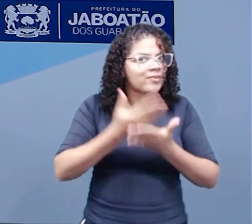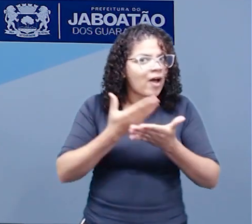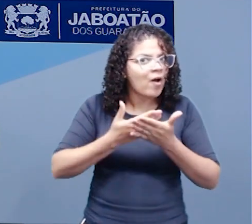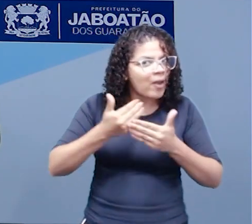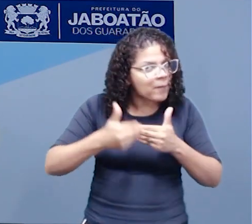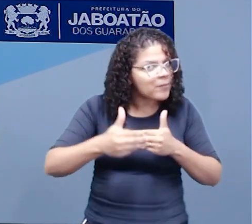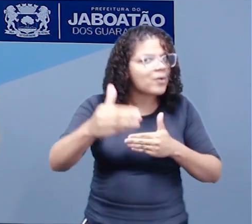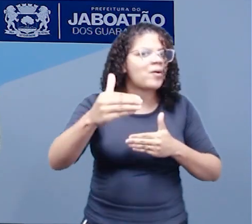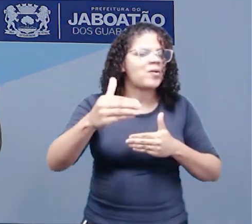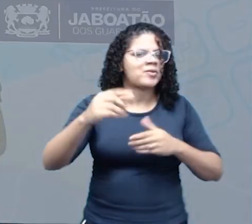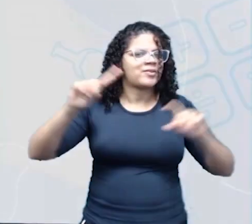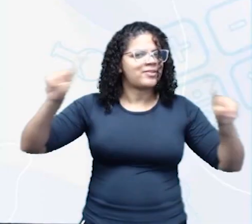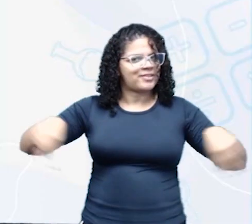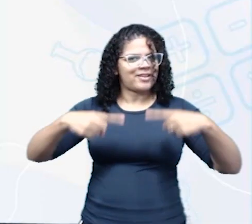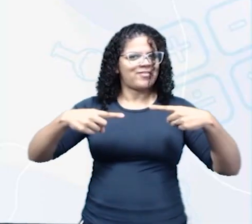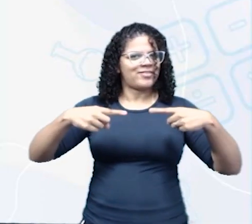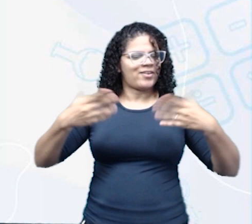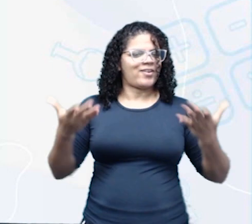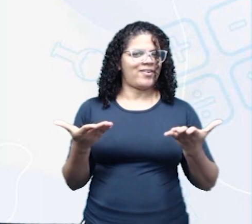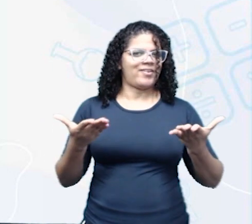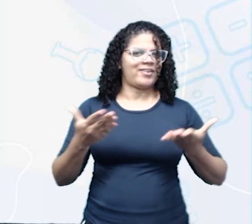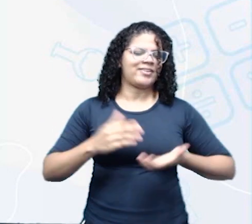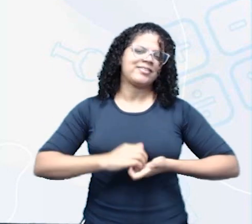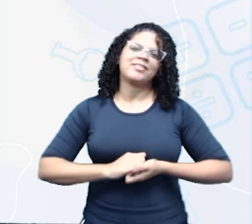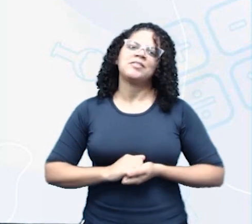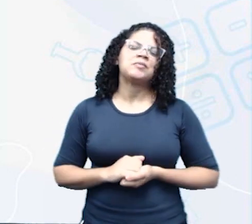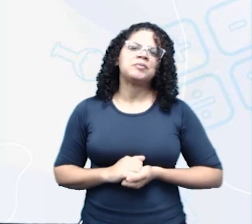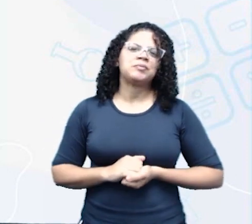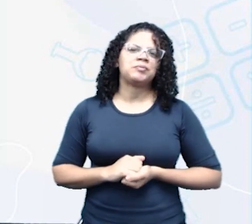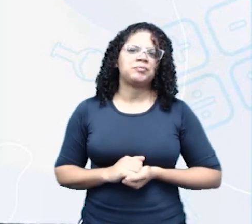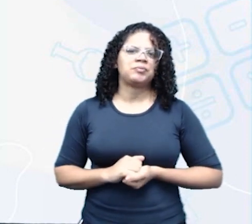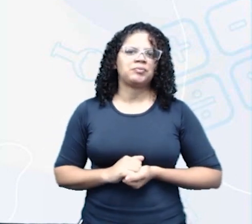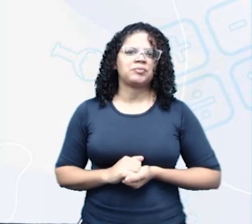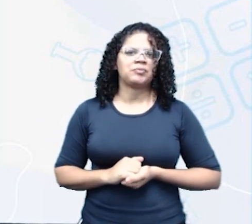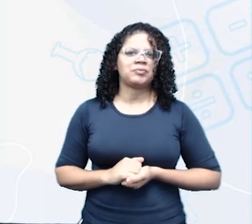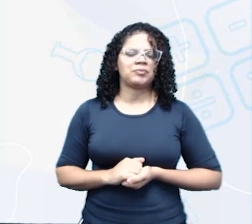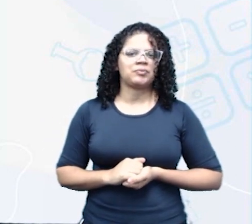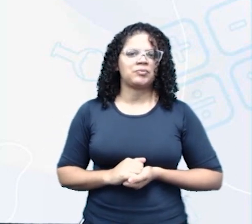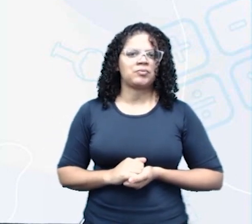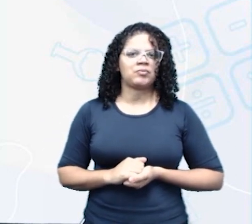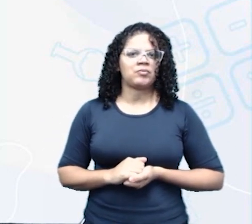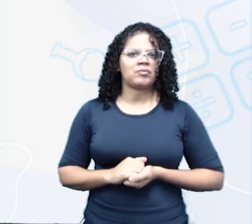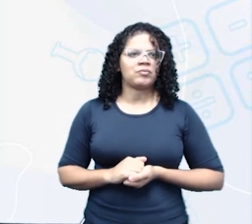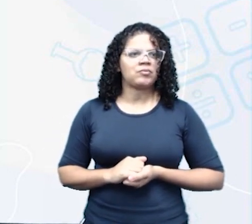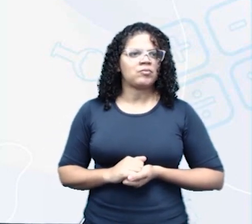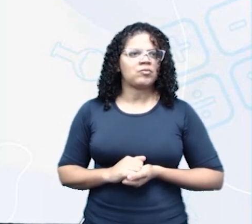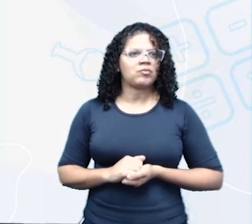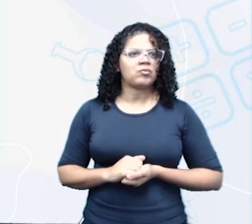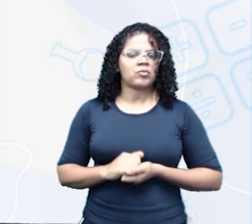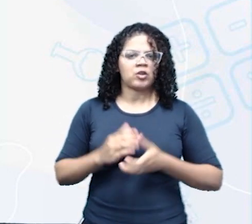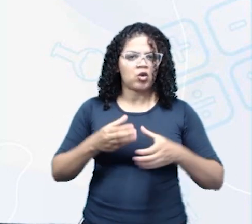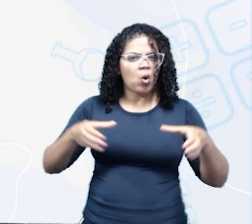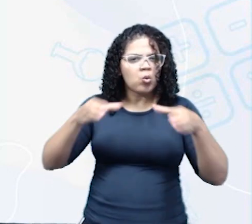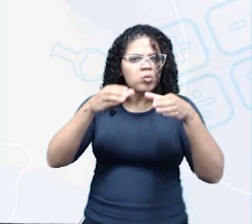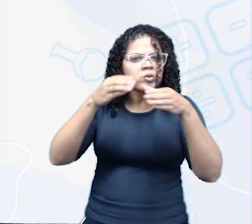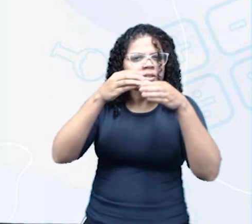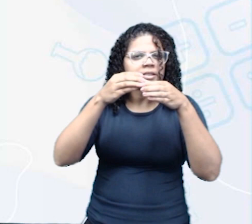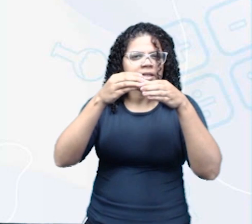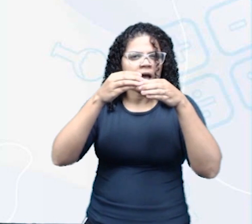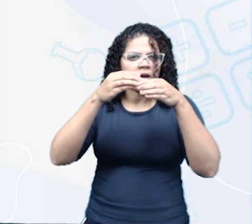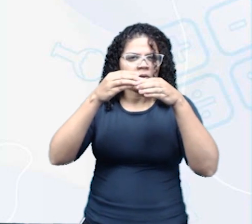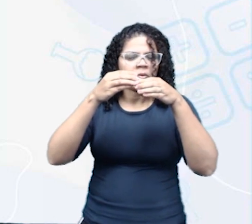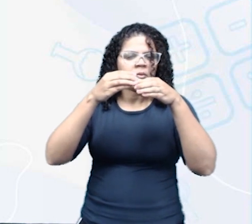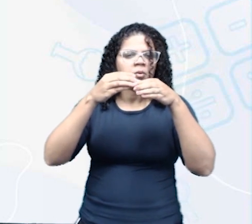você. Está na tela, vamos lá? Ó, coloque um saco plástico transparente ao redor de um galho de uma